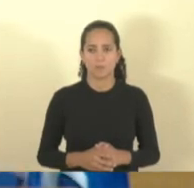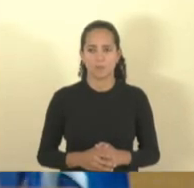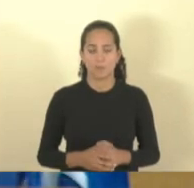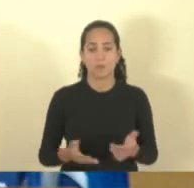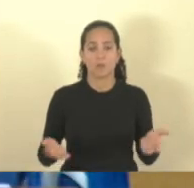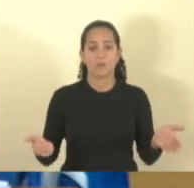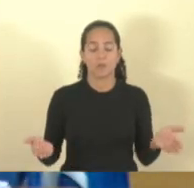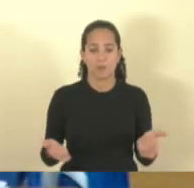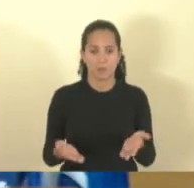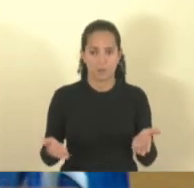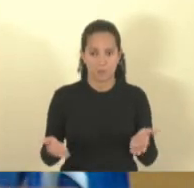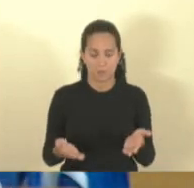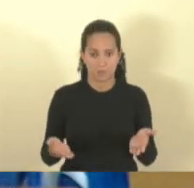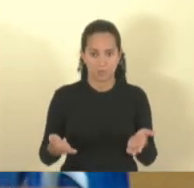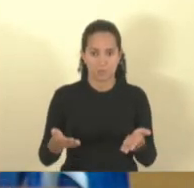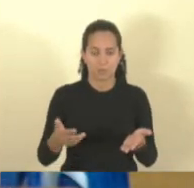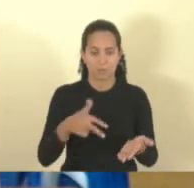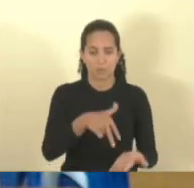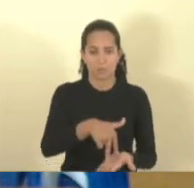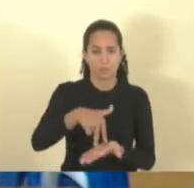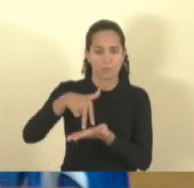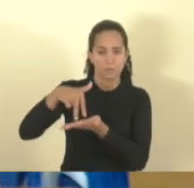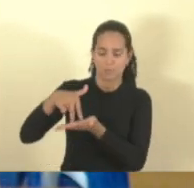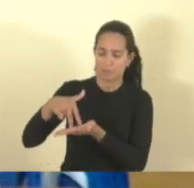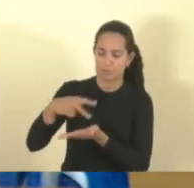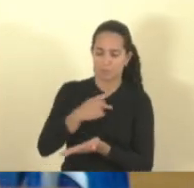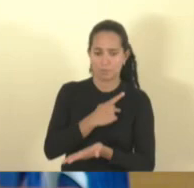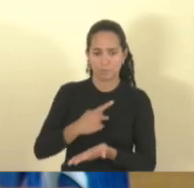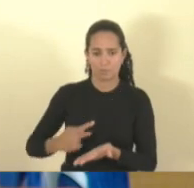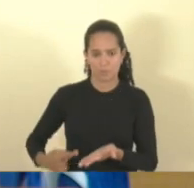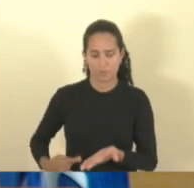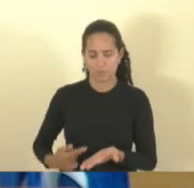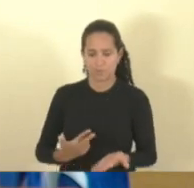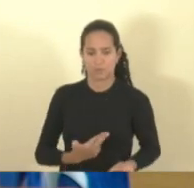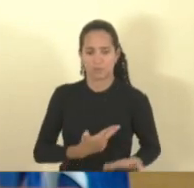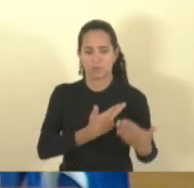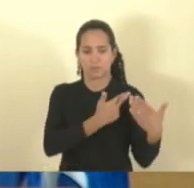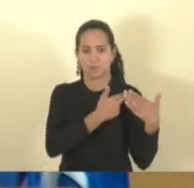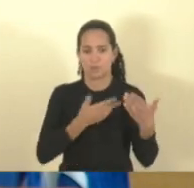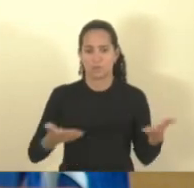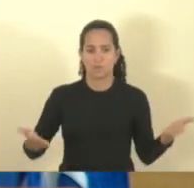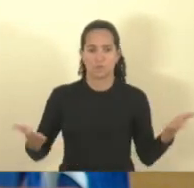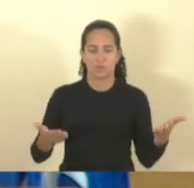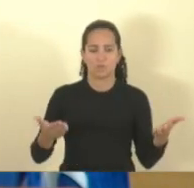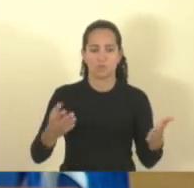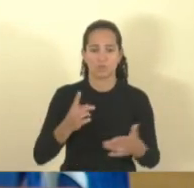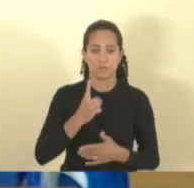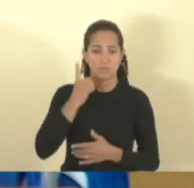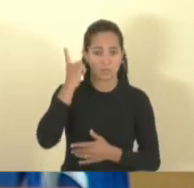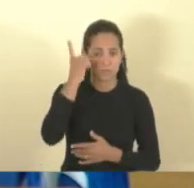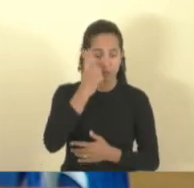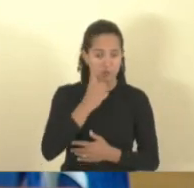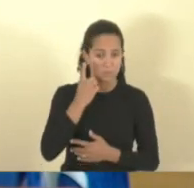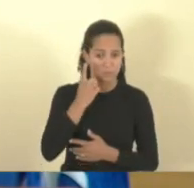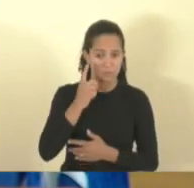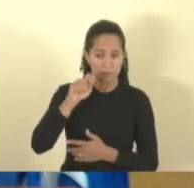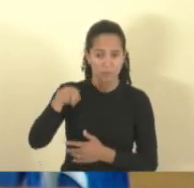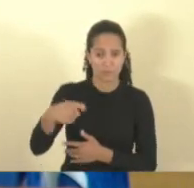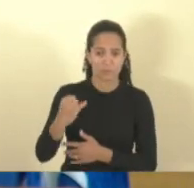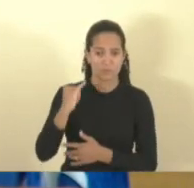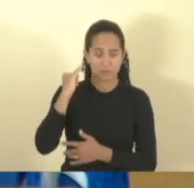Neste instante, fará uso da palavra a presidente desta sessão solene, deputada Janete de Sá.